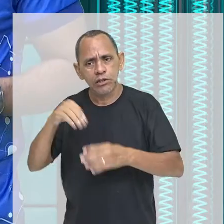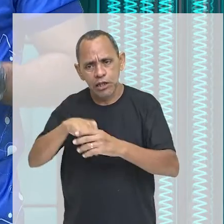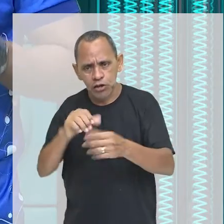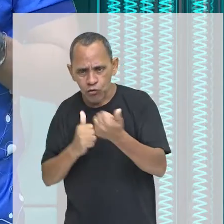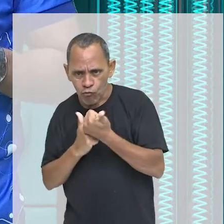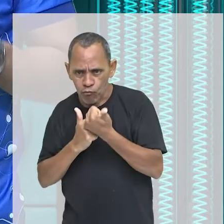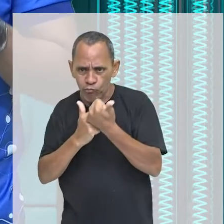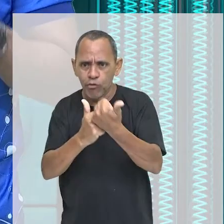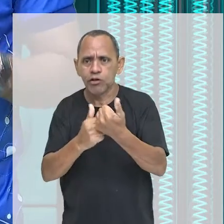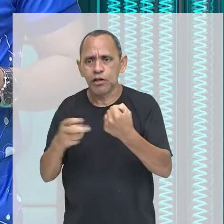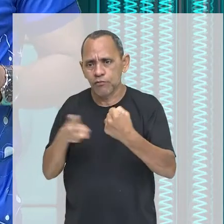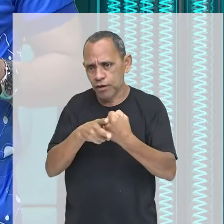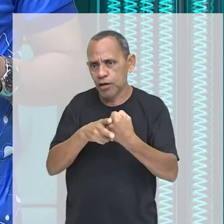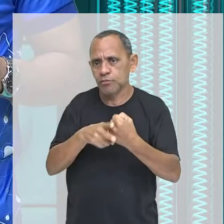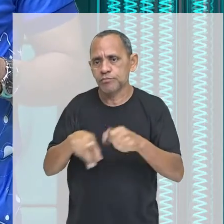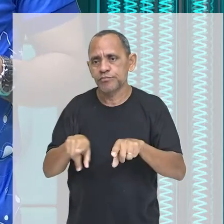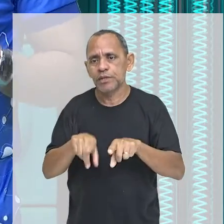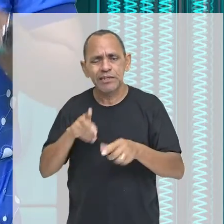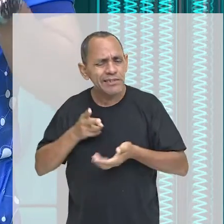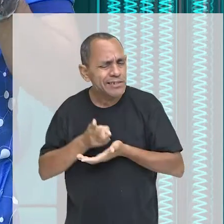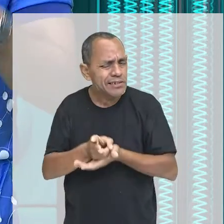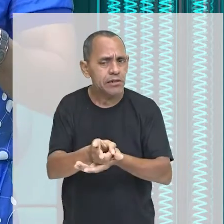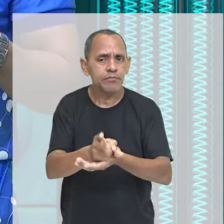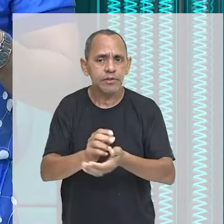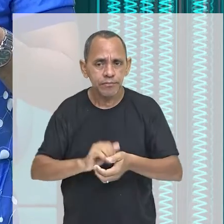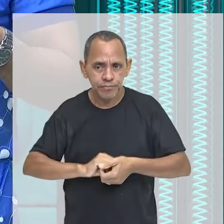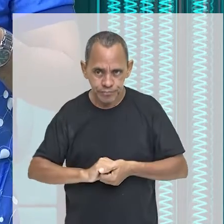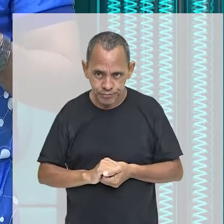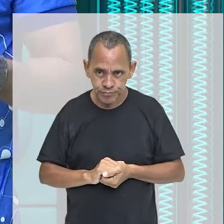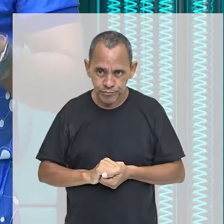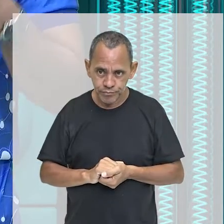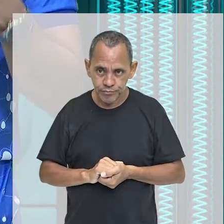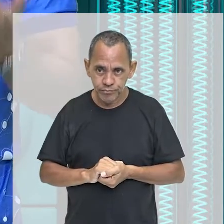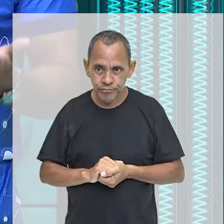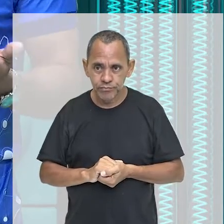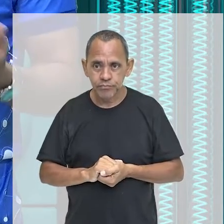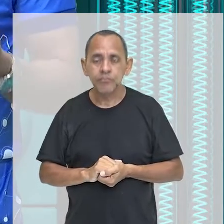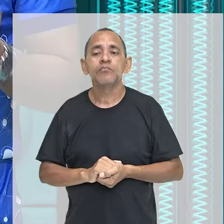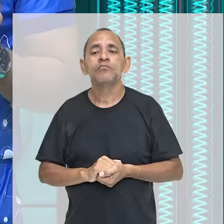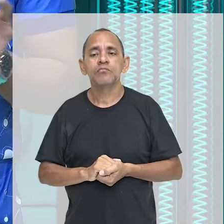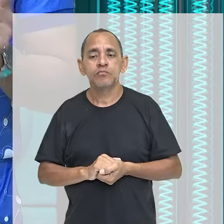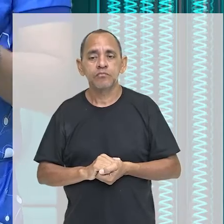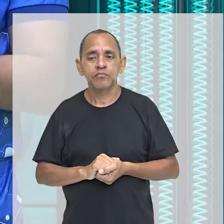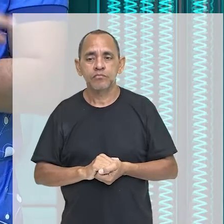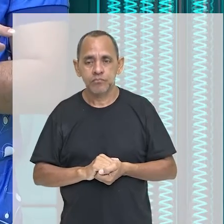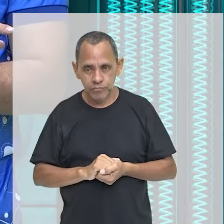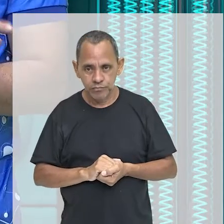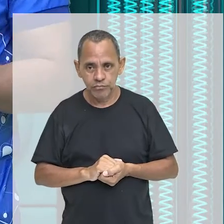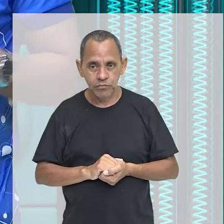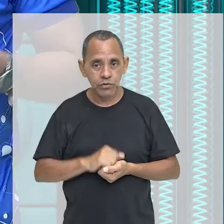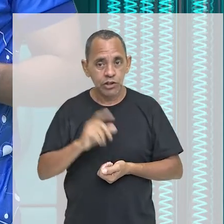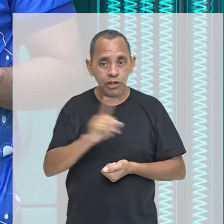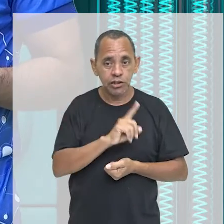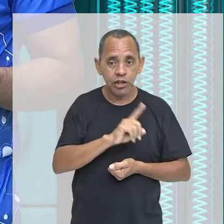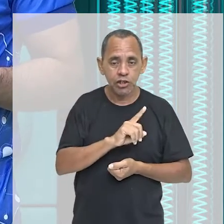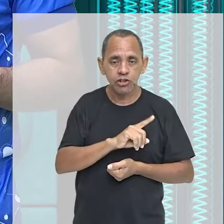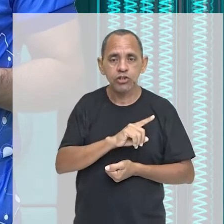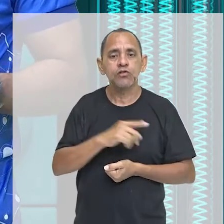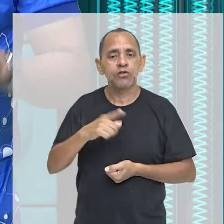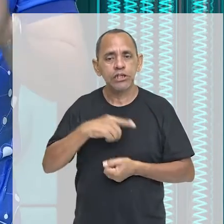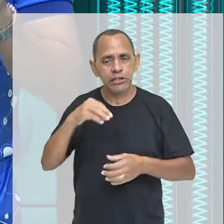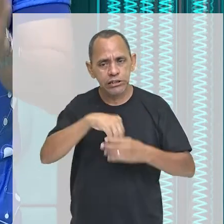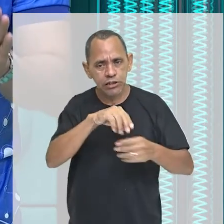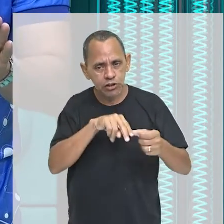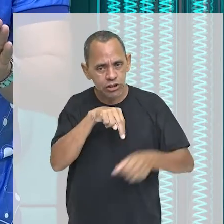É sempre o verbo auxiliar que faz tudo. Nas negativas ele recebe o not, nas frases interrogativas é ele que muda de posição com o